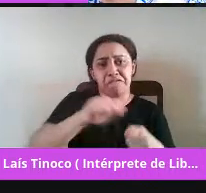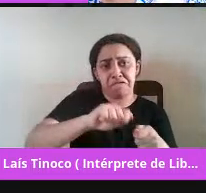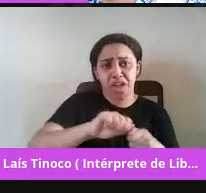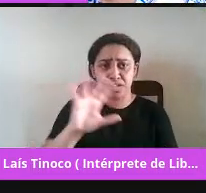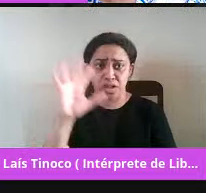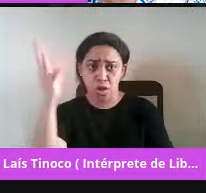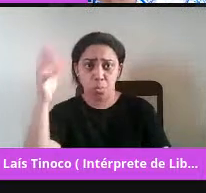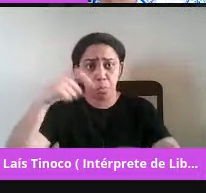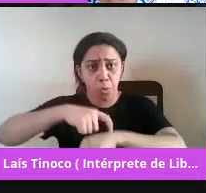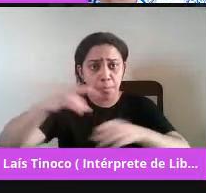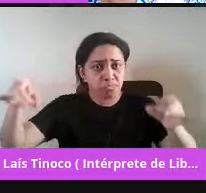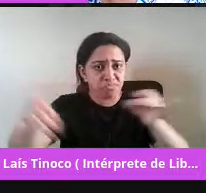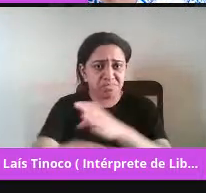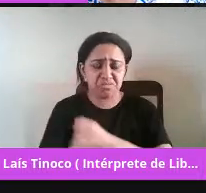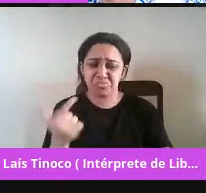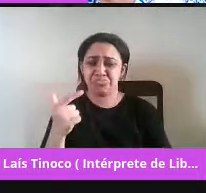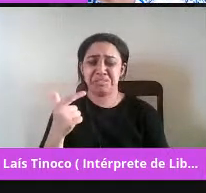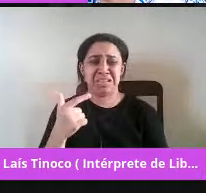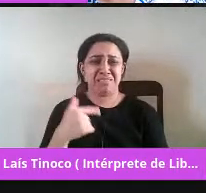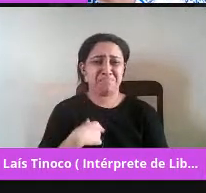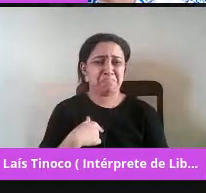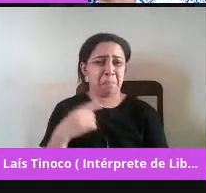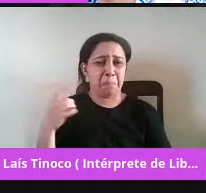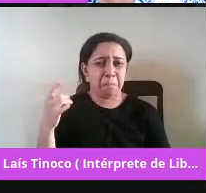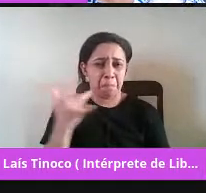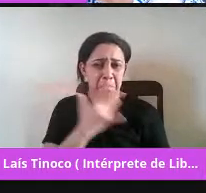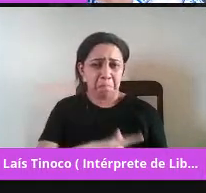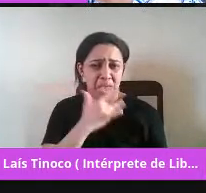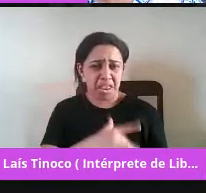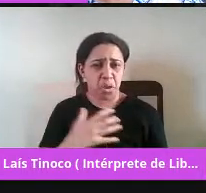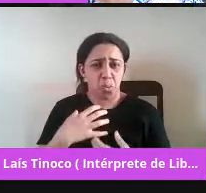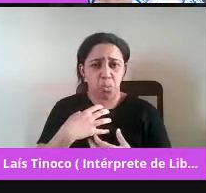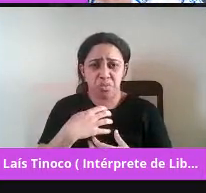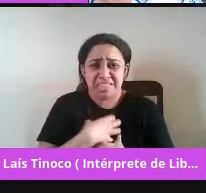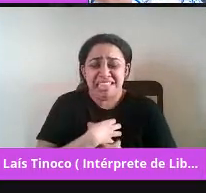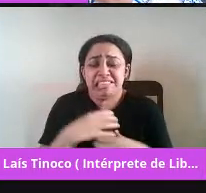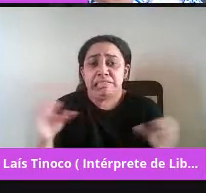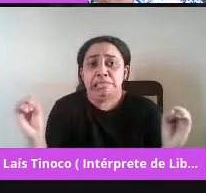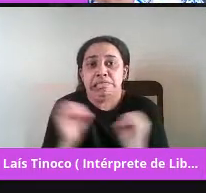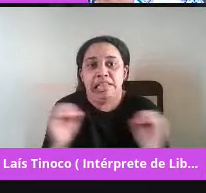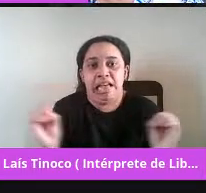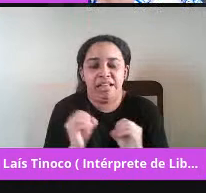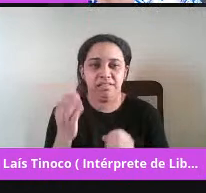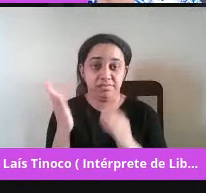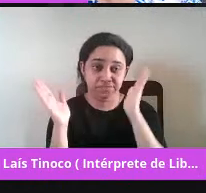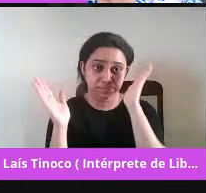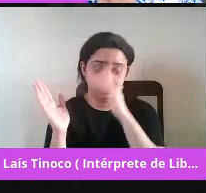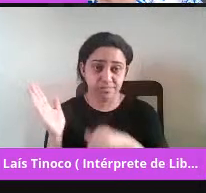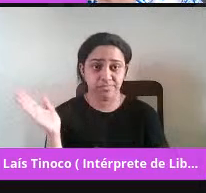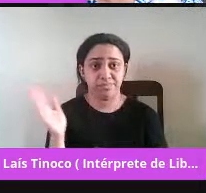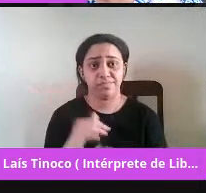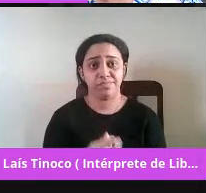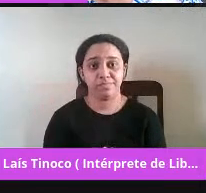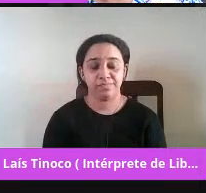acaba, não tem um tiquinho de sentimento. Anda com a pele de Ceará nos olhos. Pode ir passando.